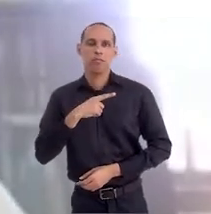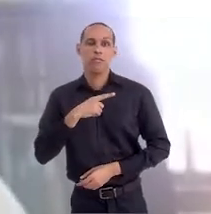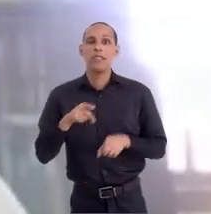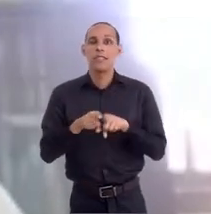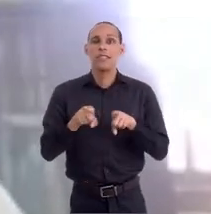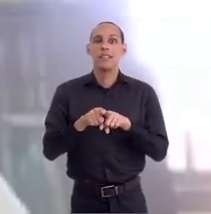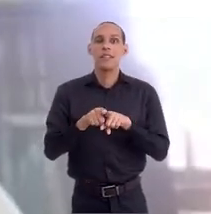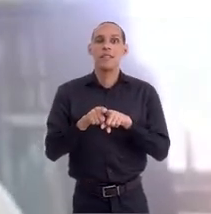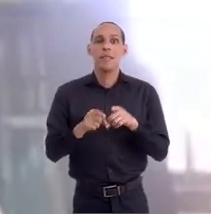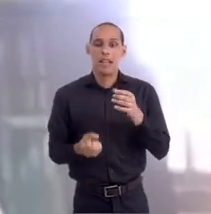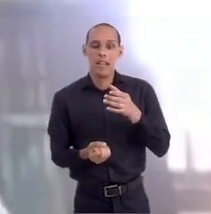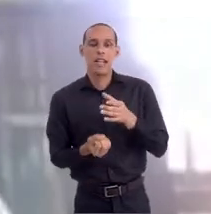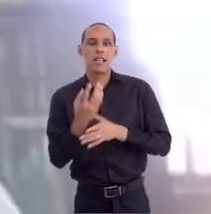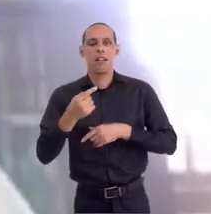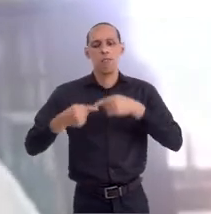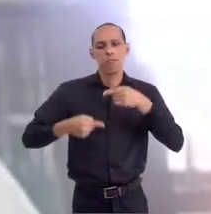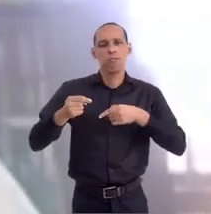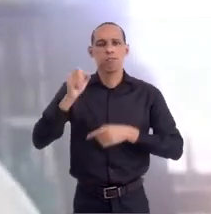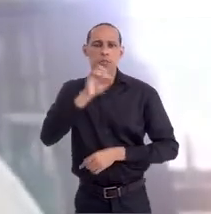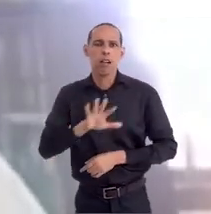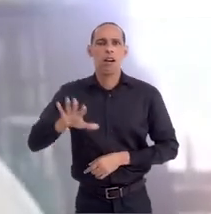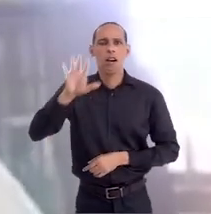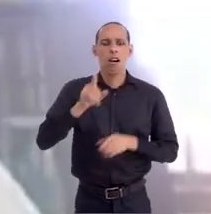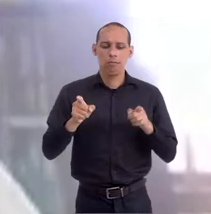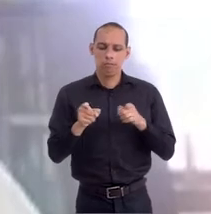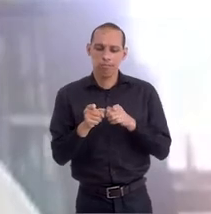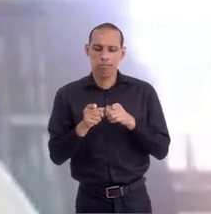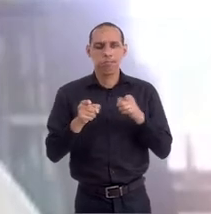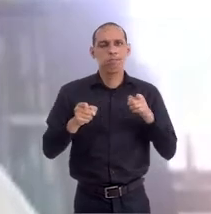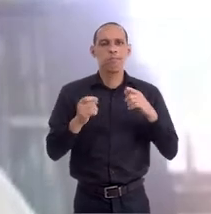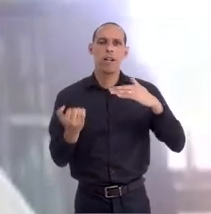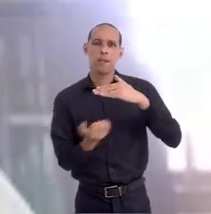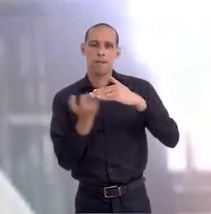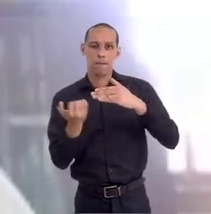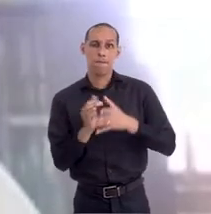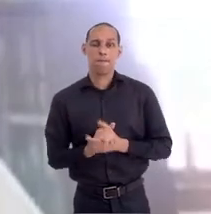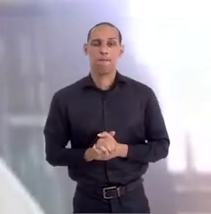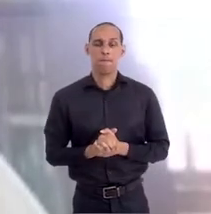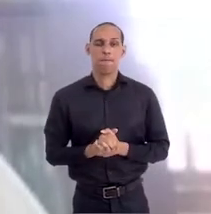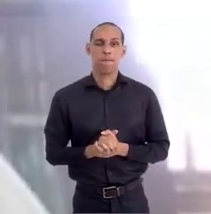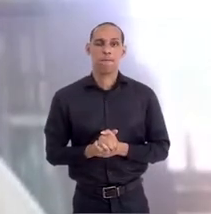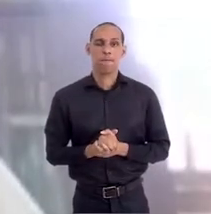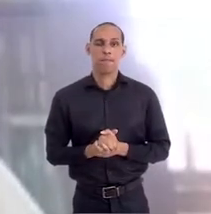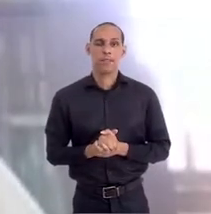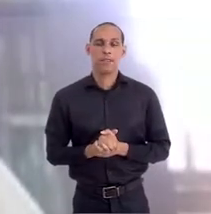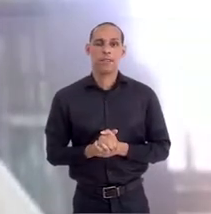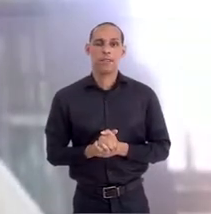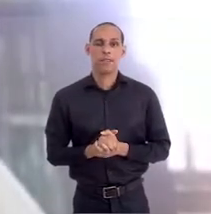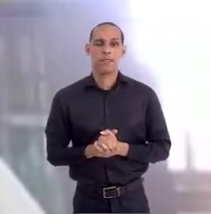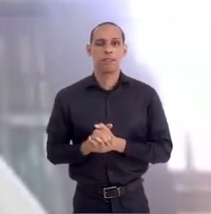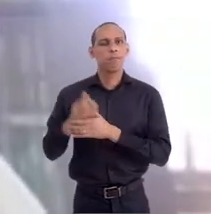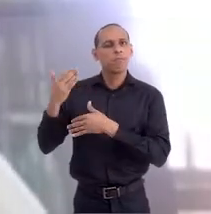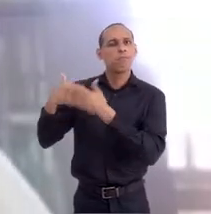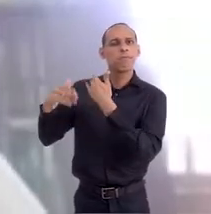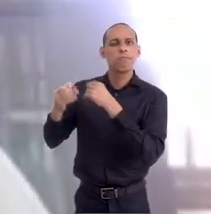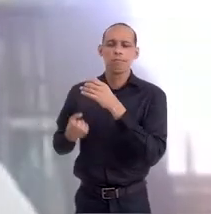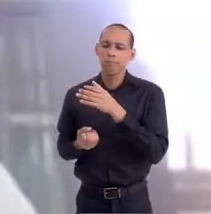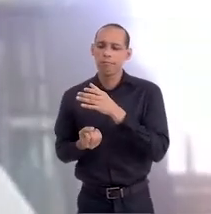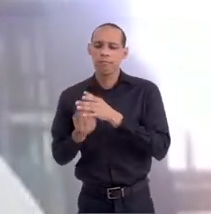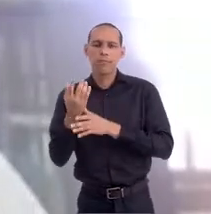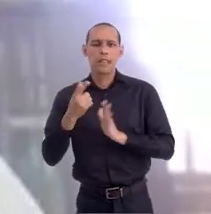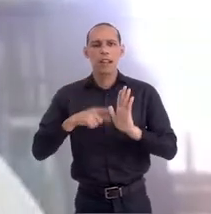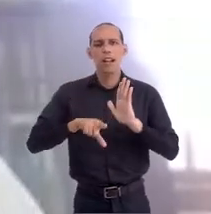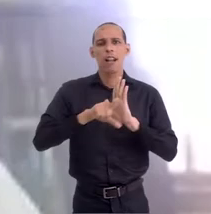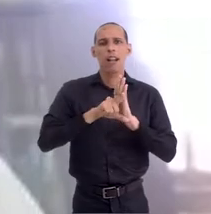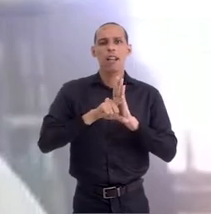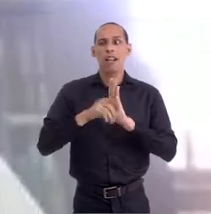criação da Política Nacional de Desenvolvimento das Micro e Pequenas Empresas, a PNADEMP, que, né, desde a criação